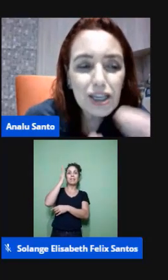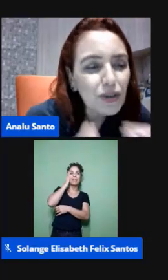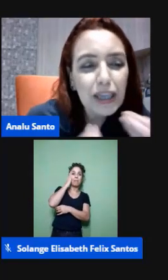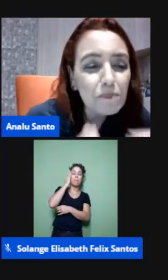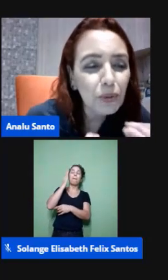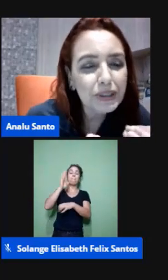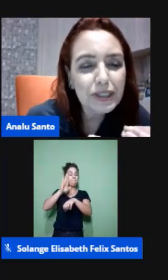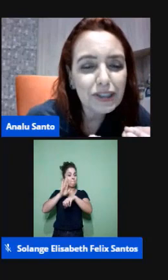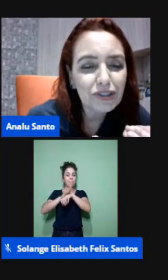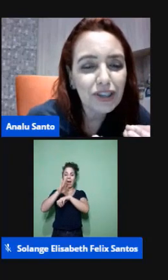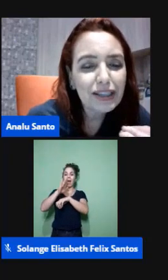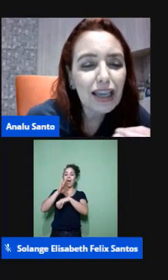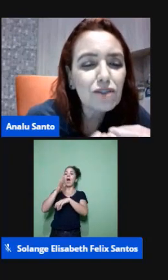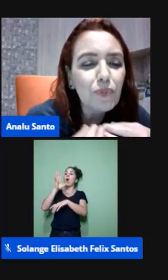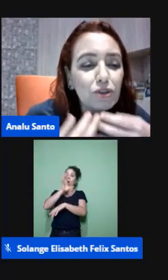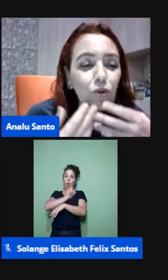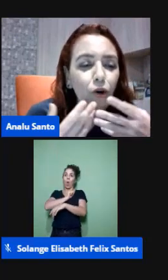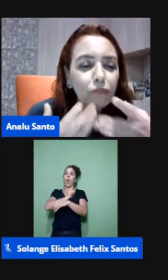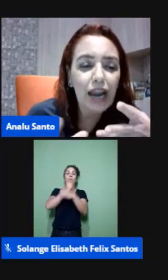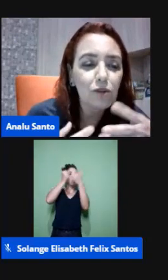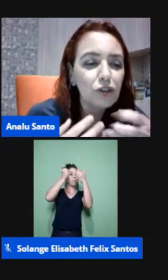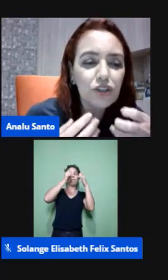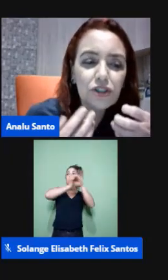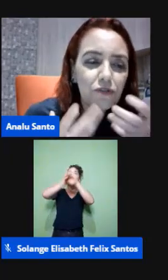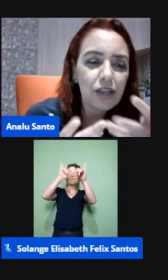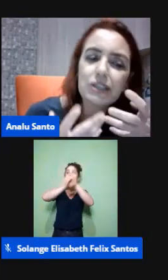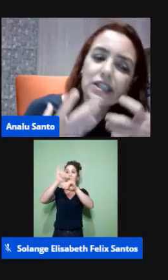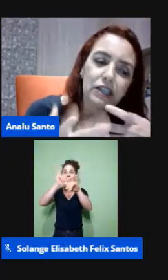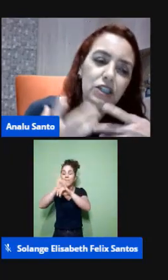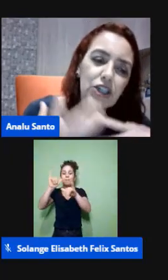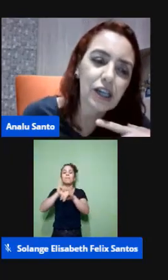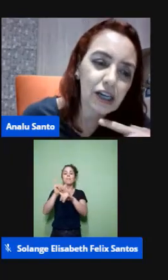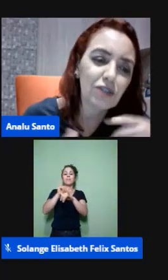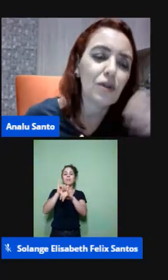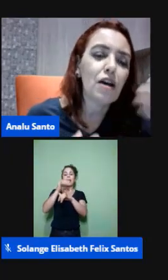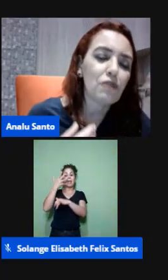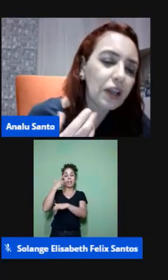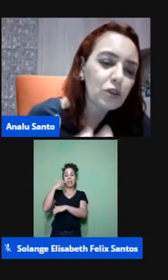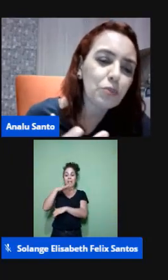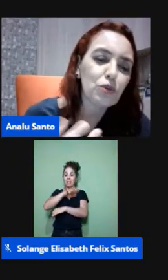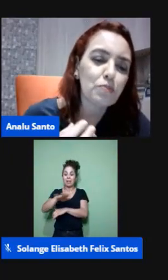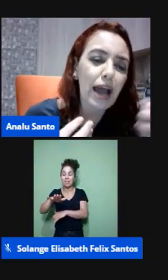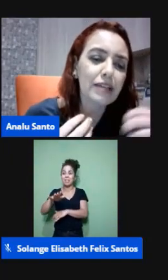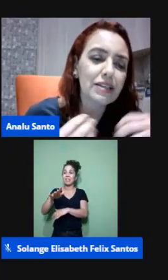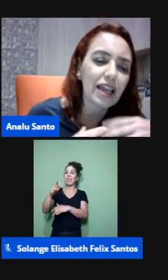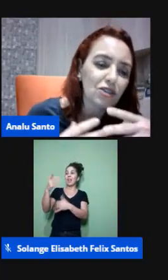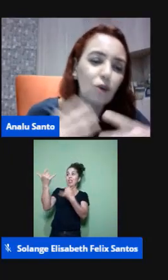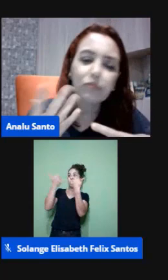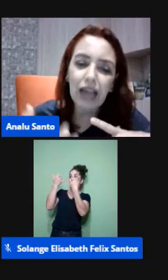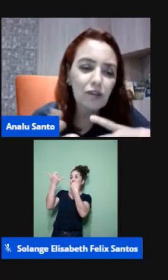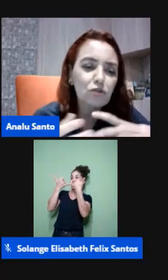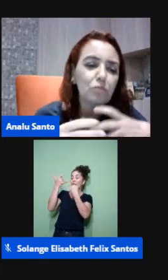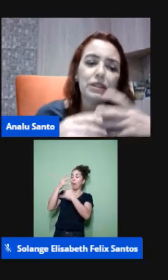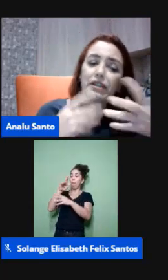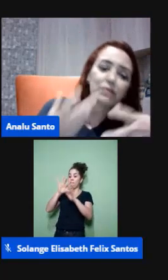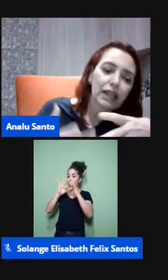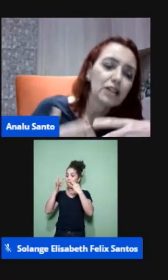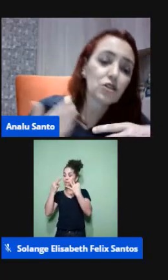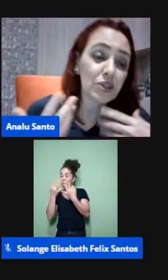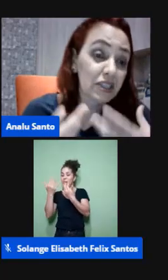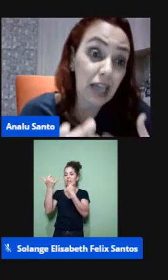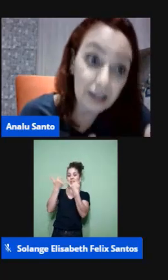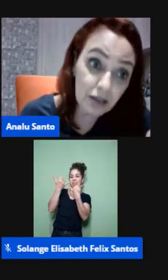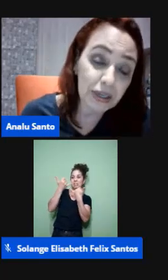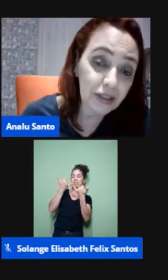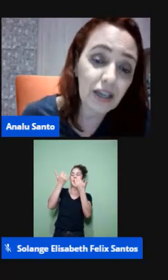E é isso que é importante, que elas possam contar. Quando a gente vê as crianças chegando, falando para os pais que elas contaram sobre